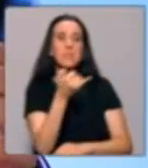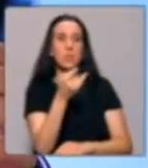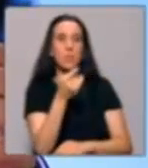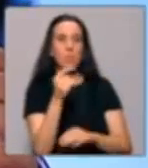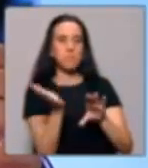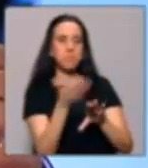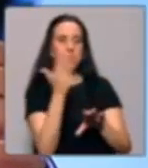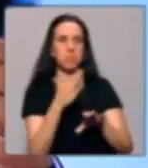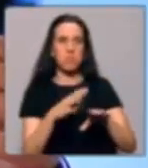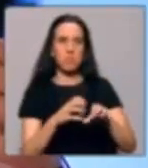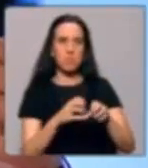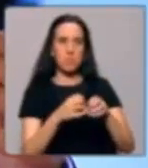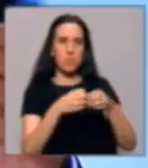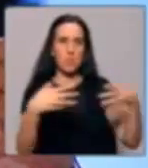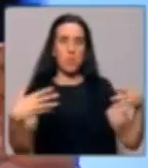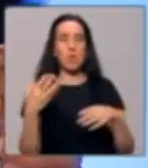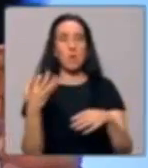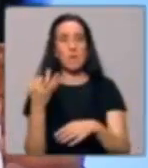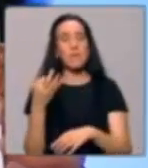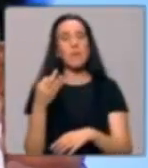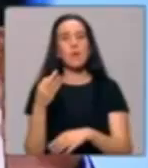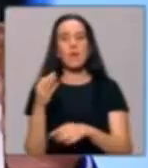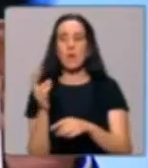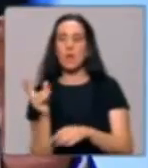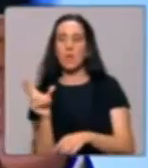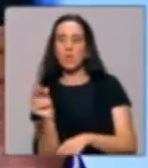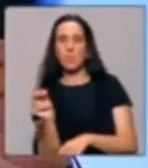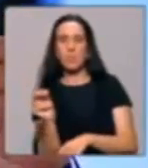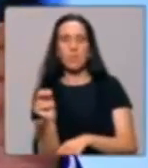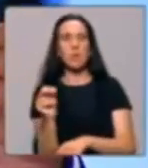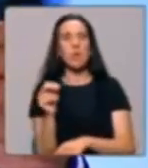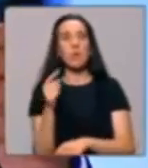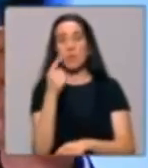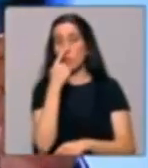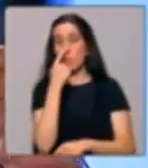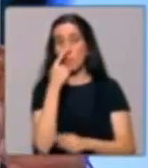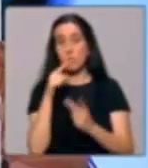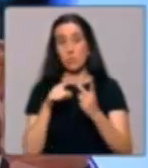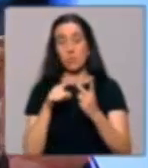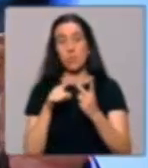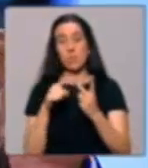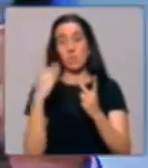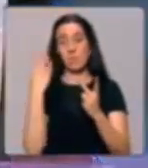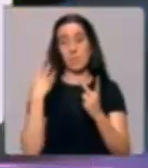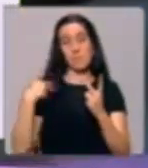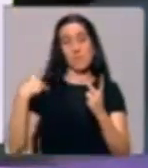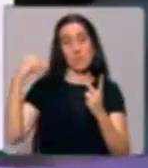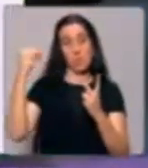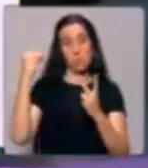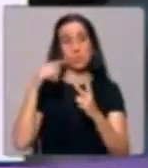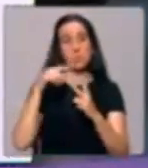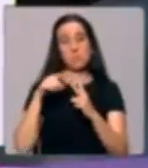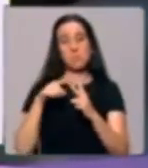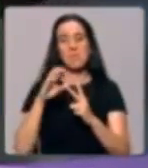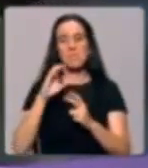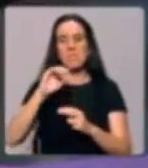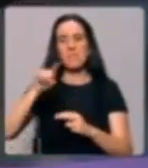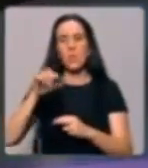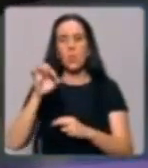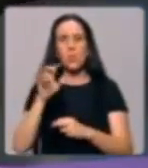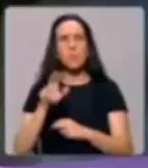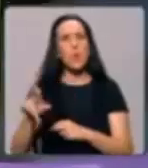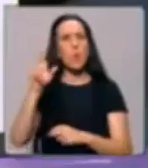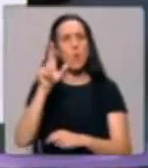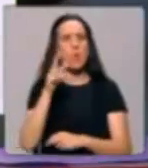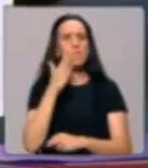Durão Barroso, Pedro Santana Lopes, ainda subiu 0,8%. Mesmo nos tempos muito